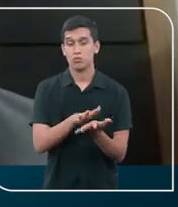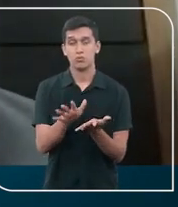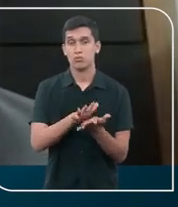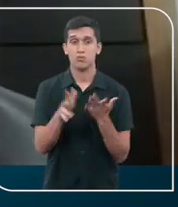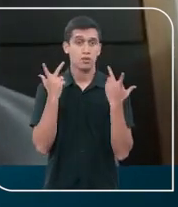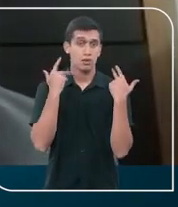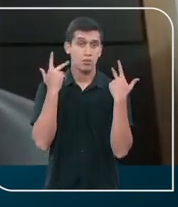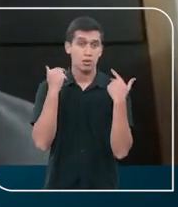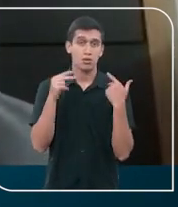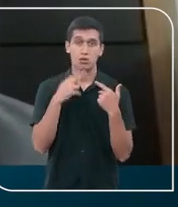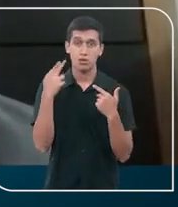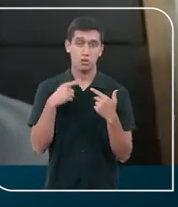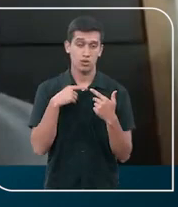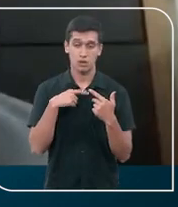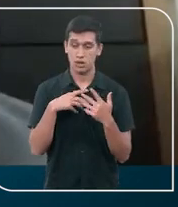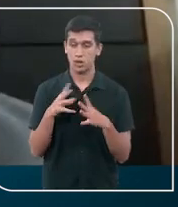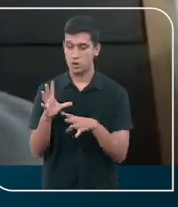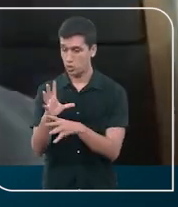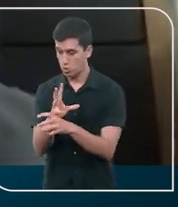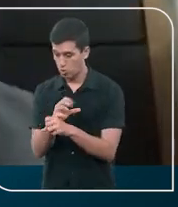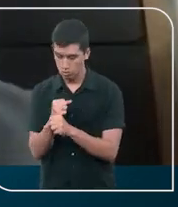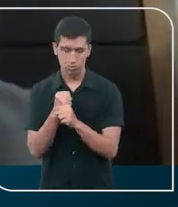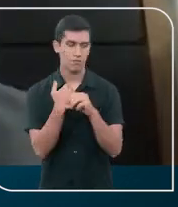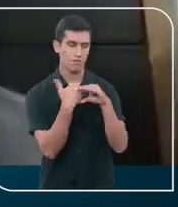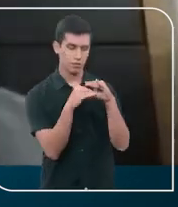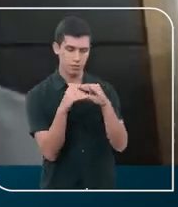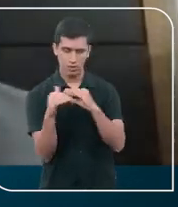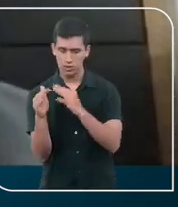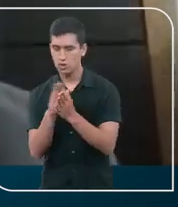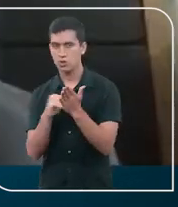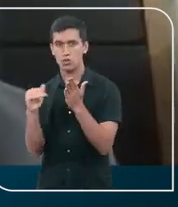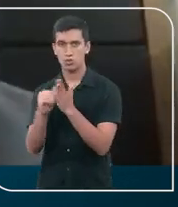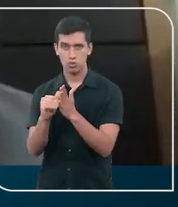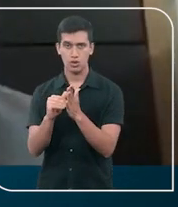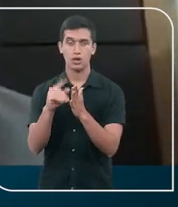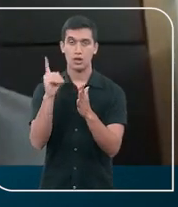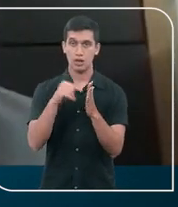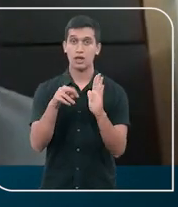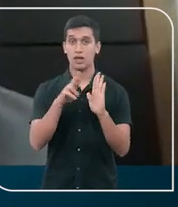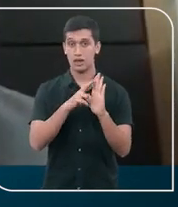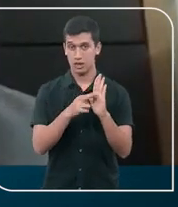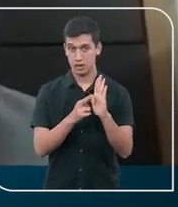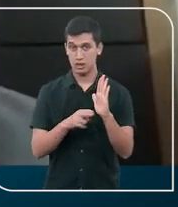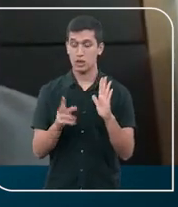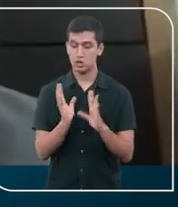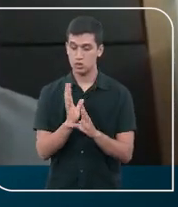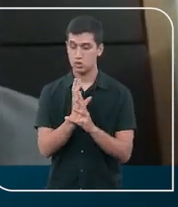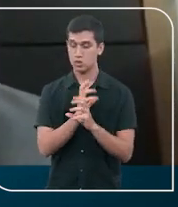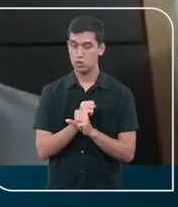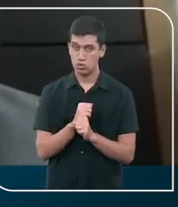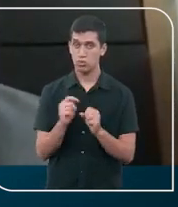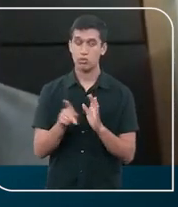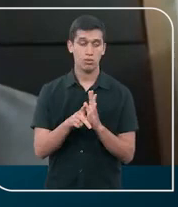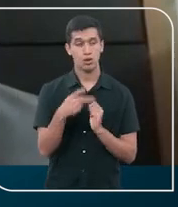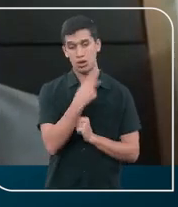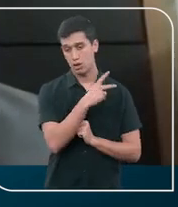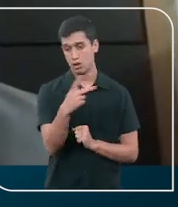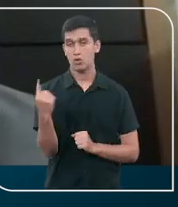rateio de uma despesa comum vai seguir esse critério. Fração ideal, que a regra é a quantidade de propriedade que cada um tem